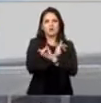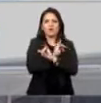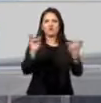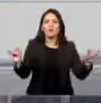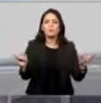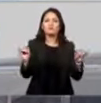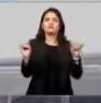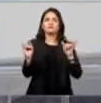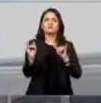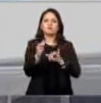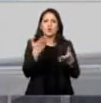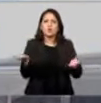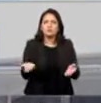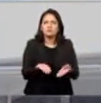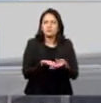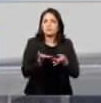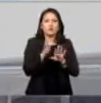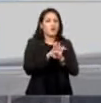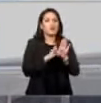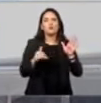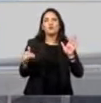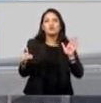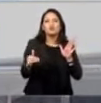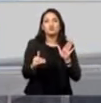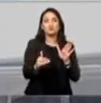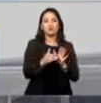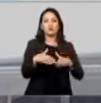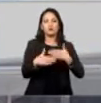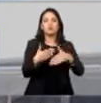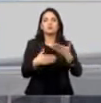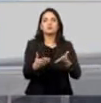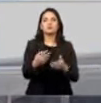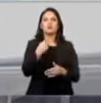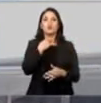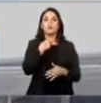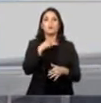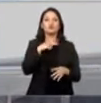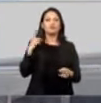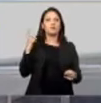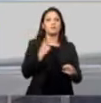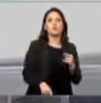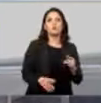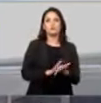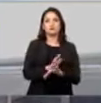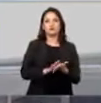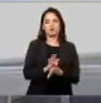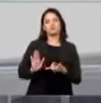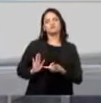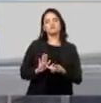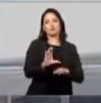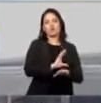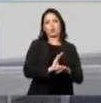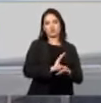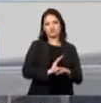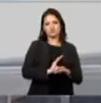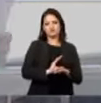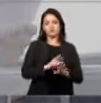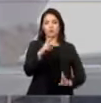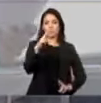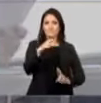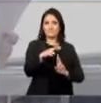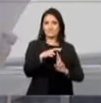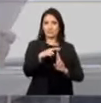forma, processo ou veículo, não sofrerão qualquer restrição, observado o disposto na Constituição. O parágrafo 2º de tal